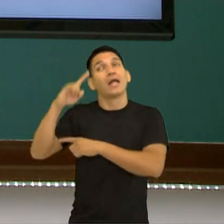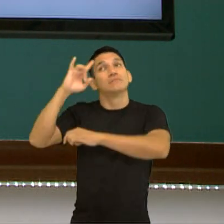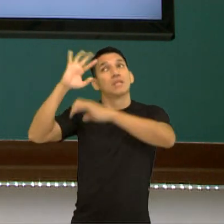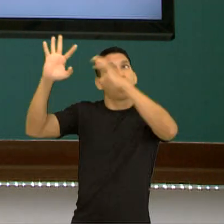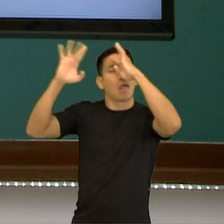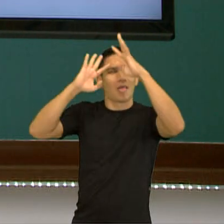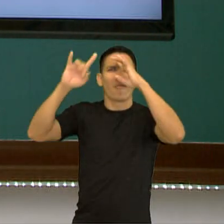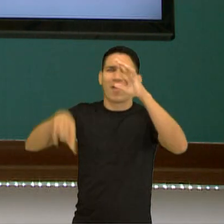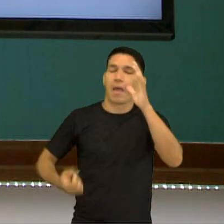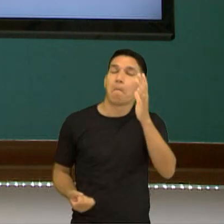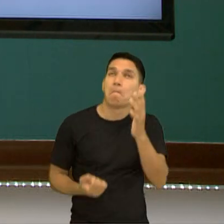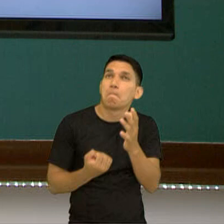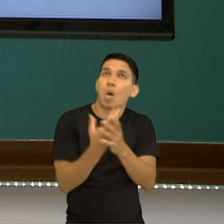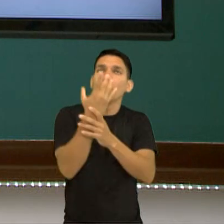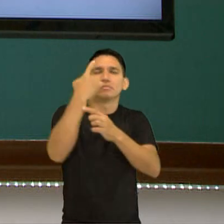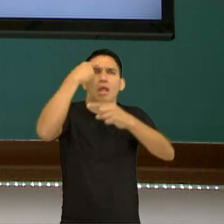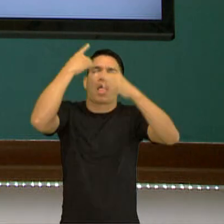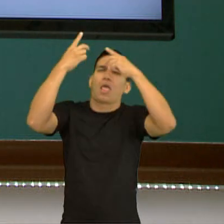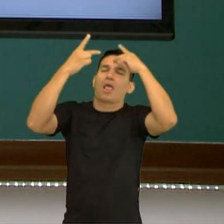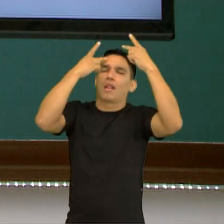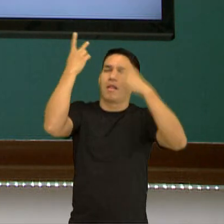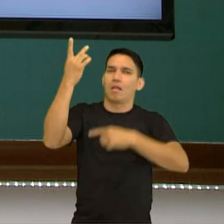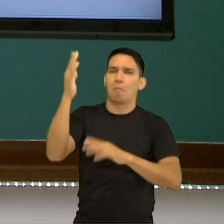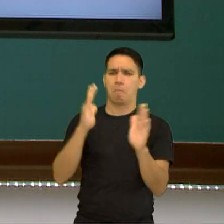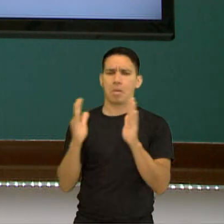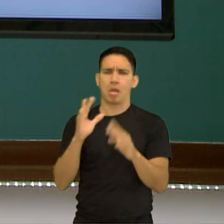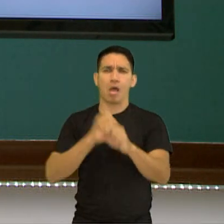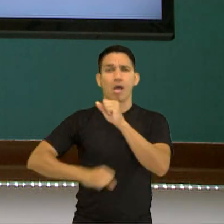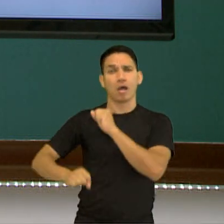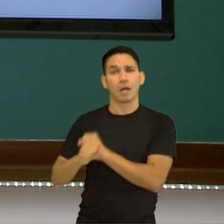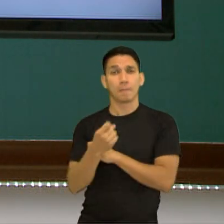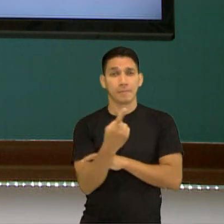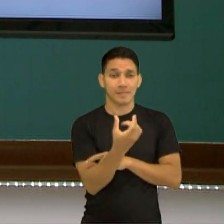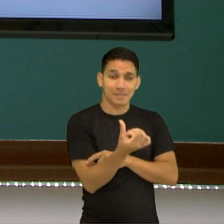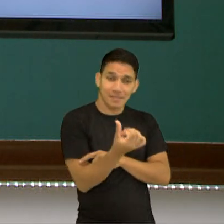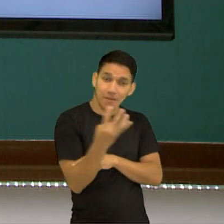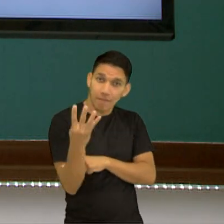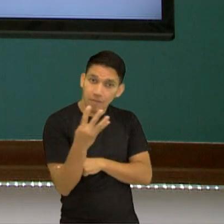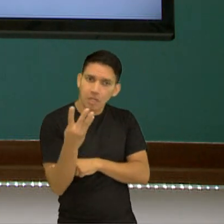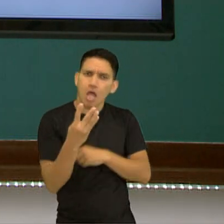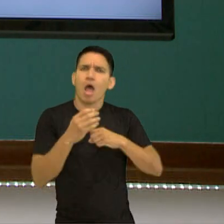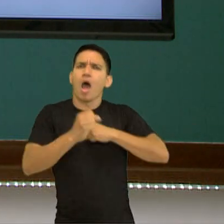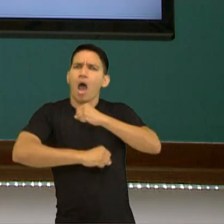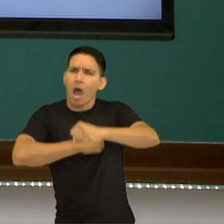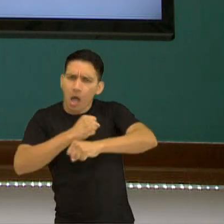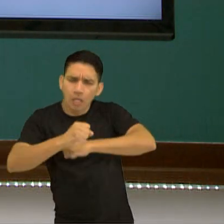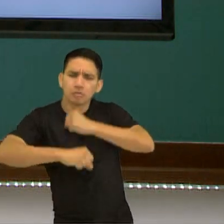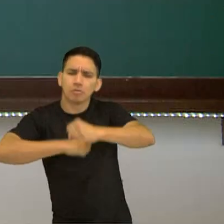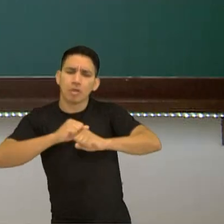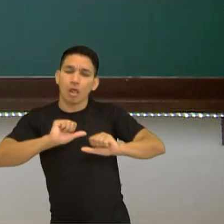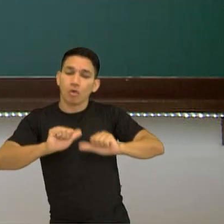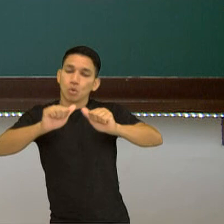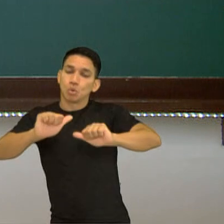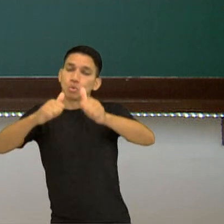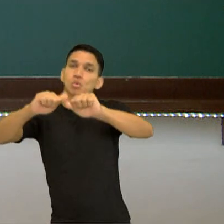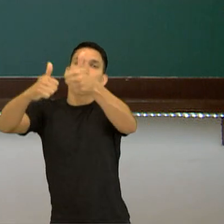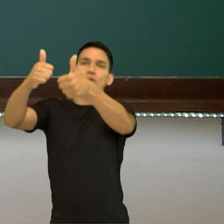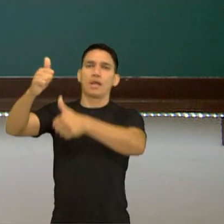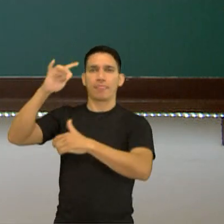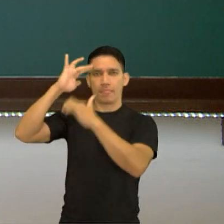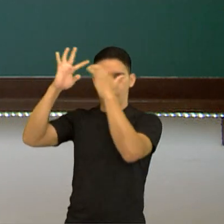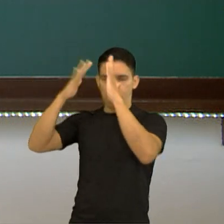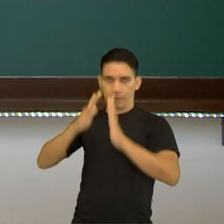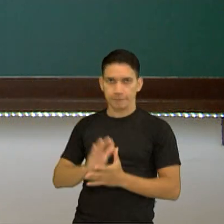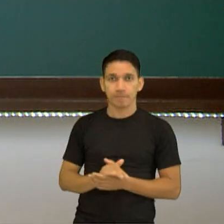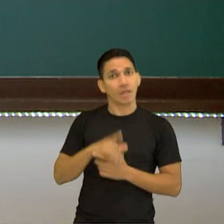sido criadas em 1644, ao longo da história ela foi sendo aprimorada. E esse é um processo